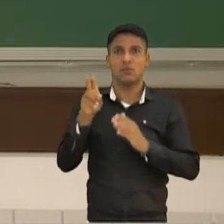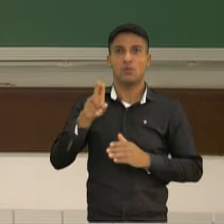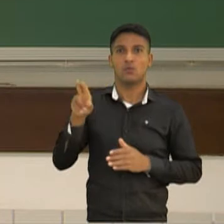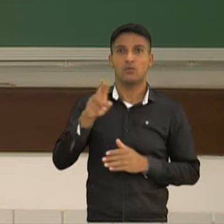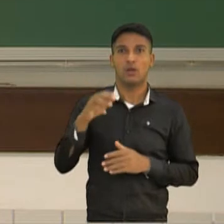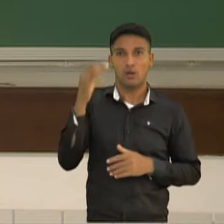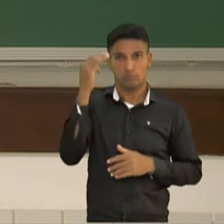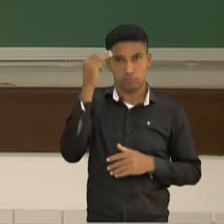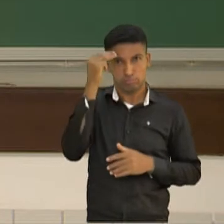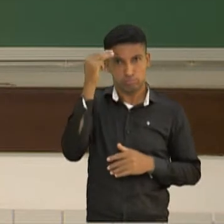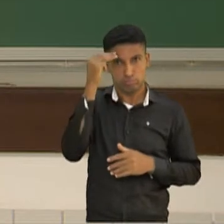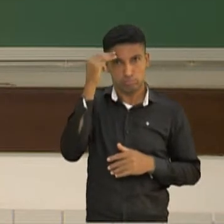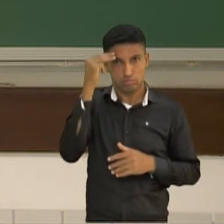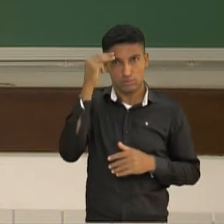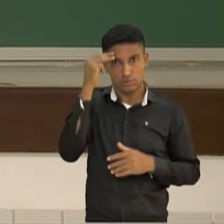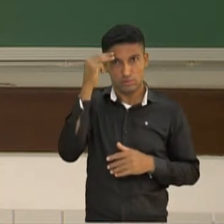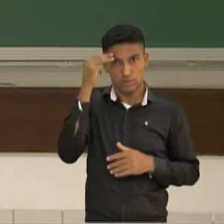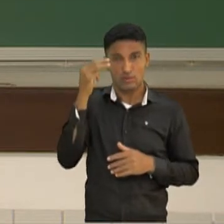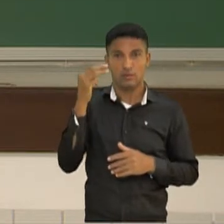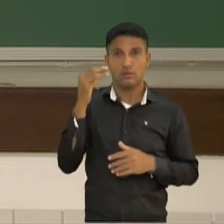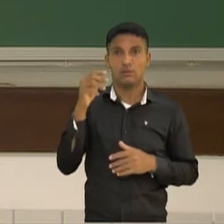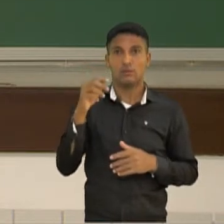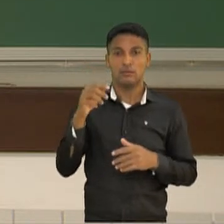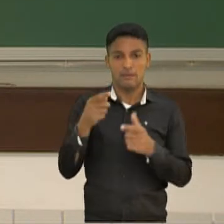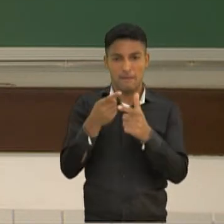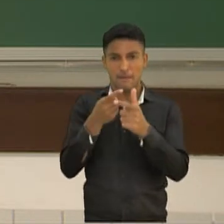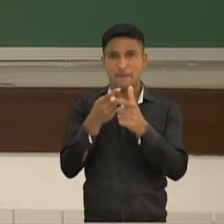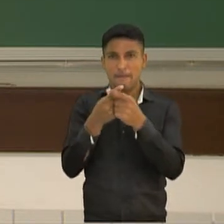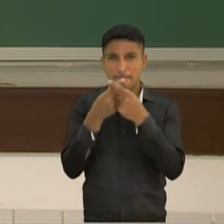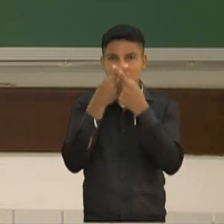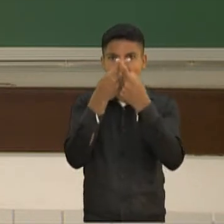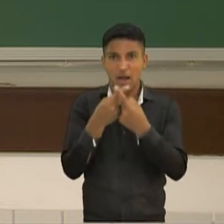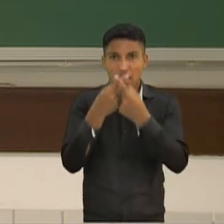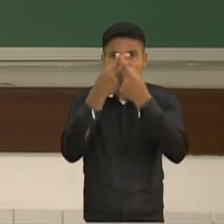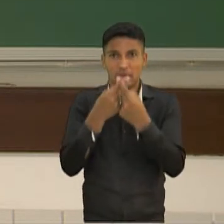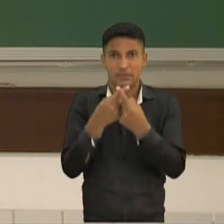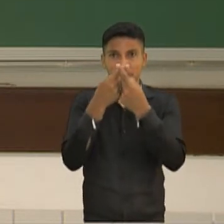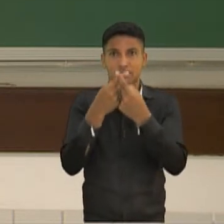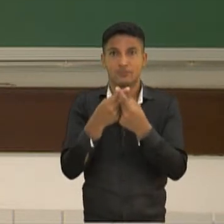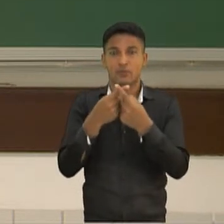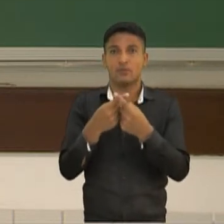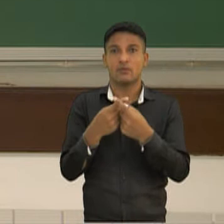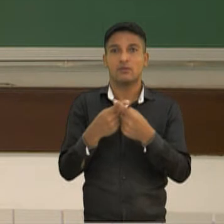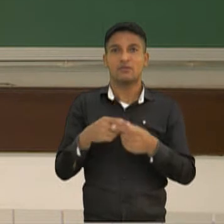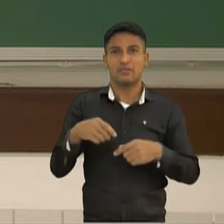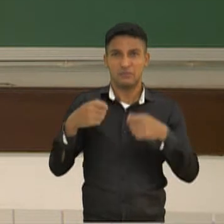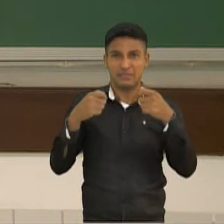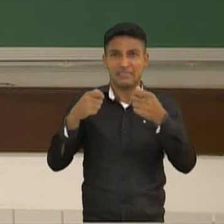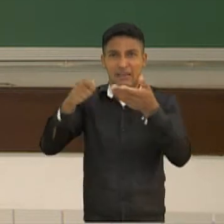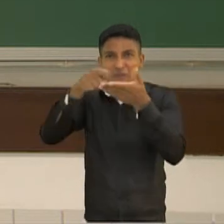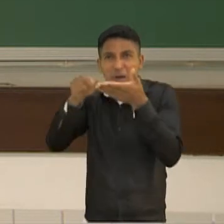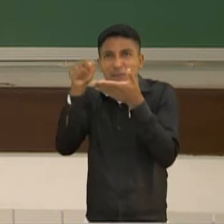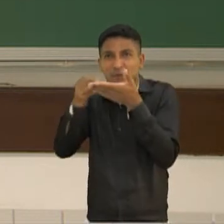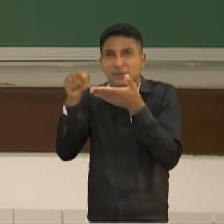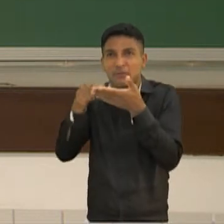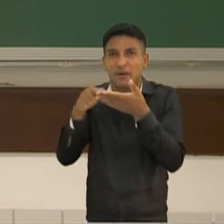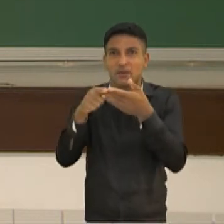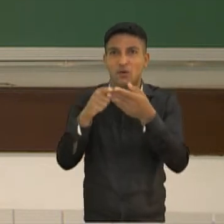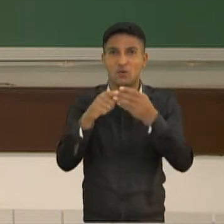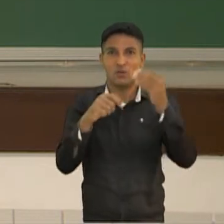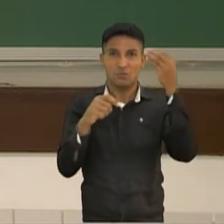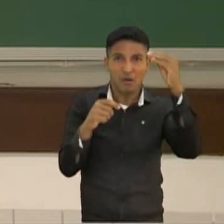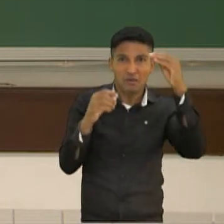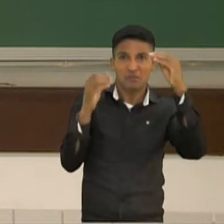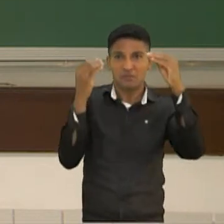não precisa o tempo todo armar a continha, armar a operação para fazer uma conta.